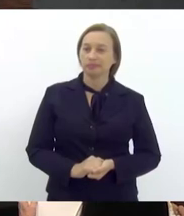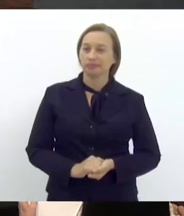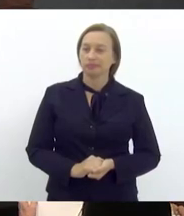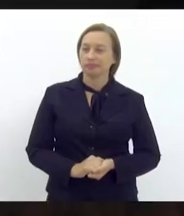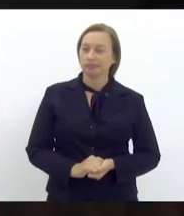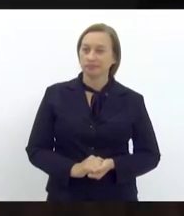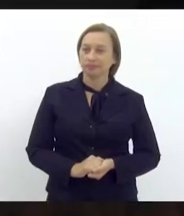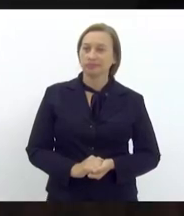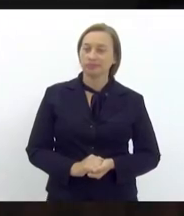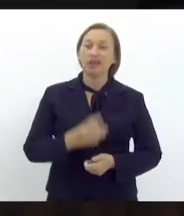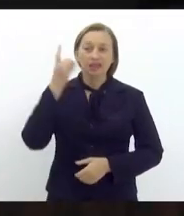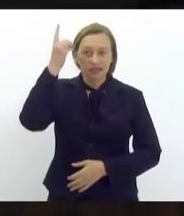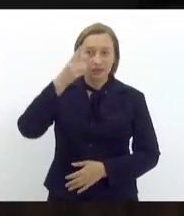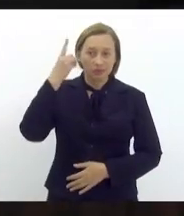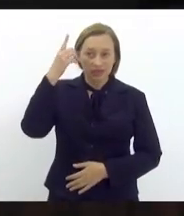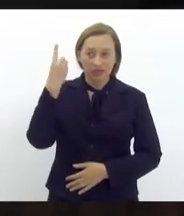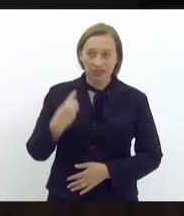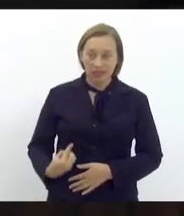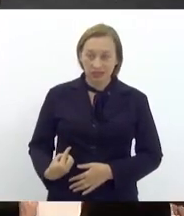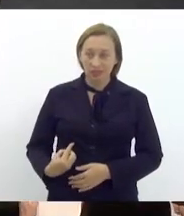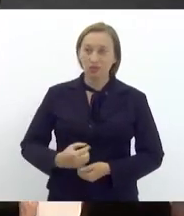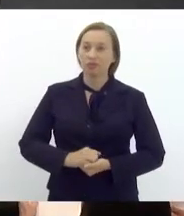deputada Dani Balbi por favor